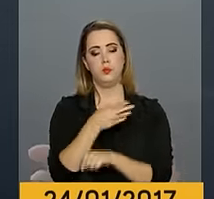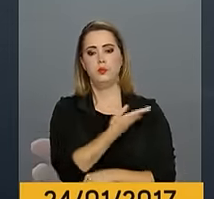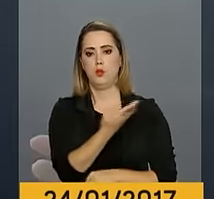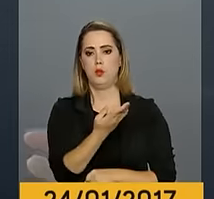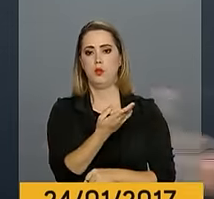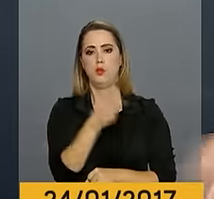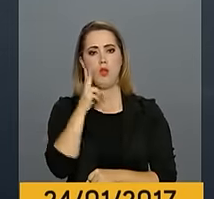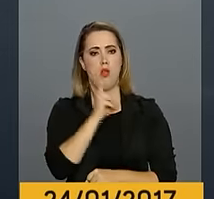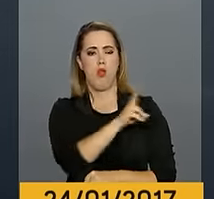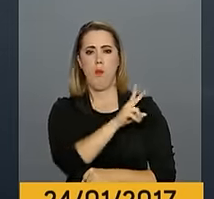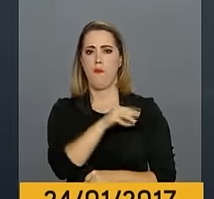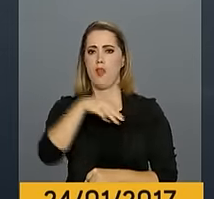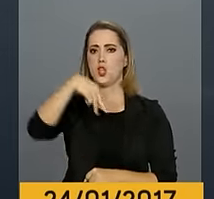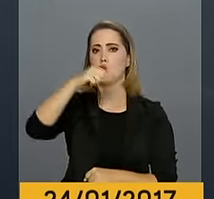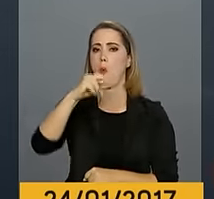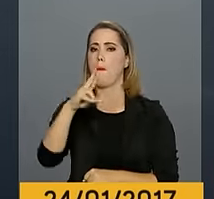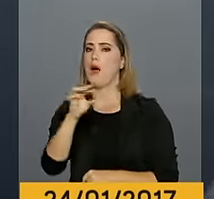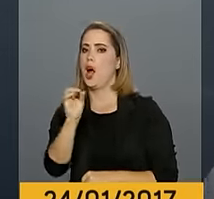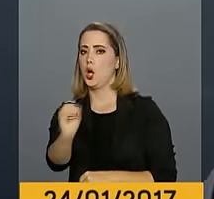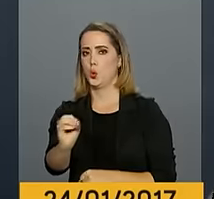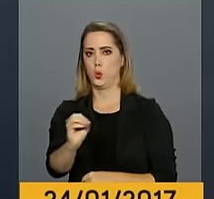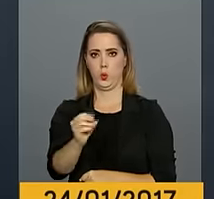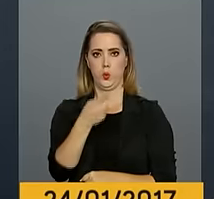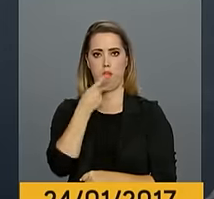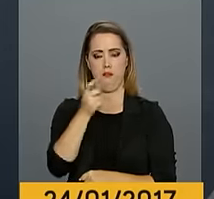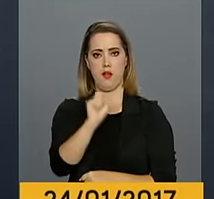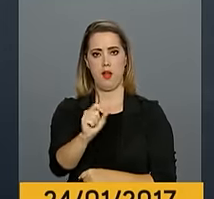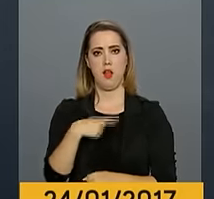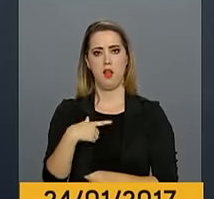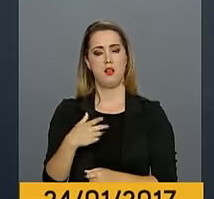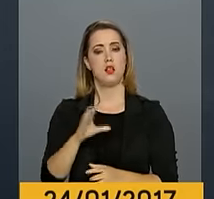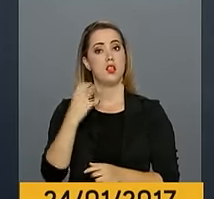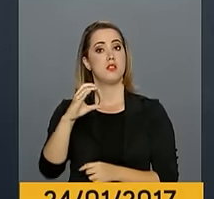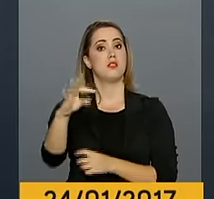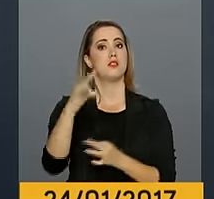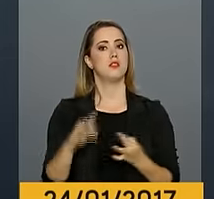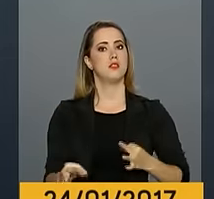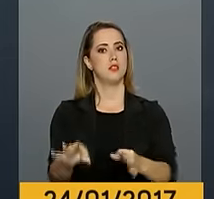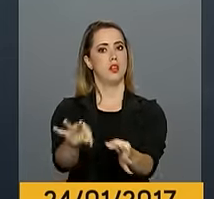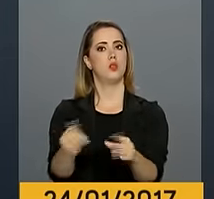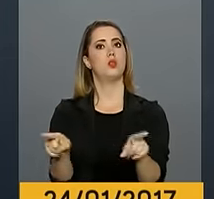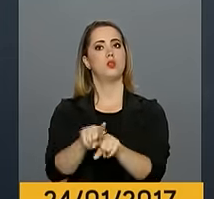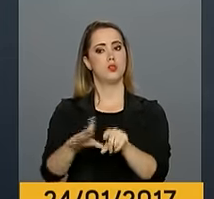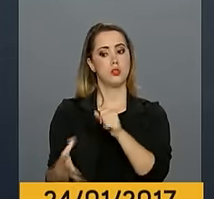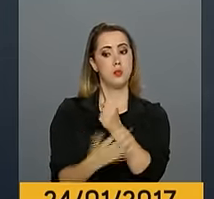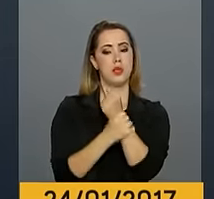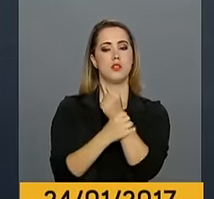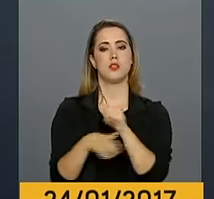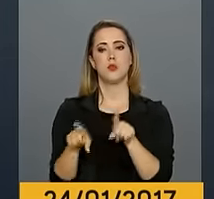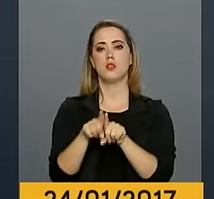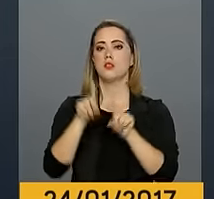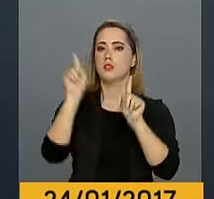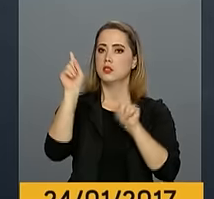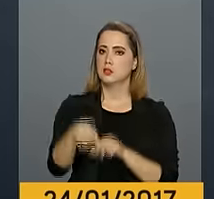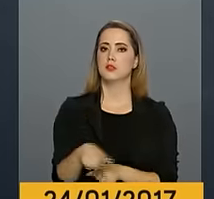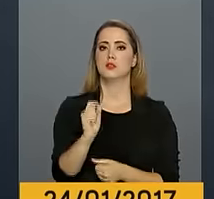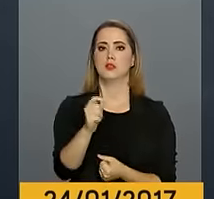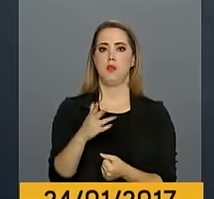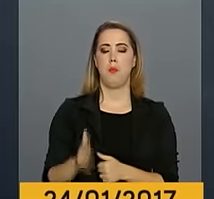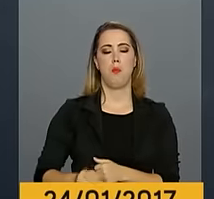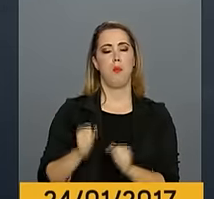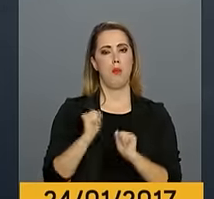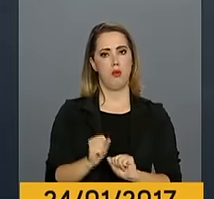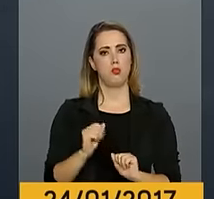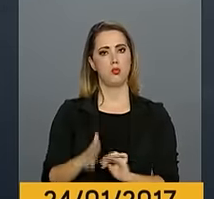acho que dizer que até no setor de segurança, né, quando se fala em ciência e tecnologia, também os métodos podem se